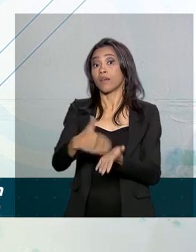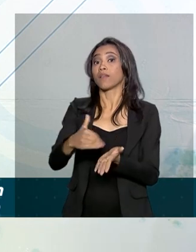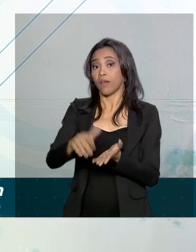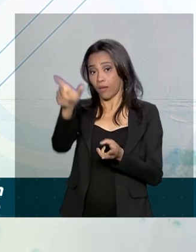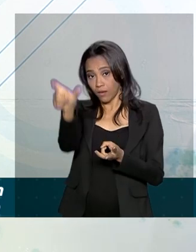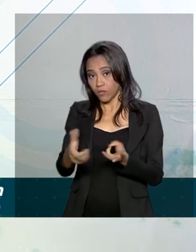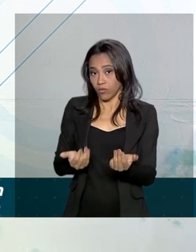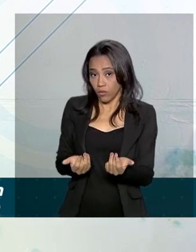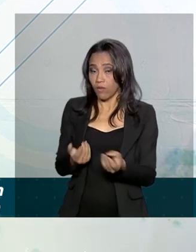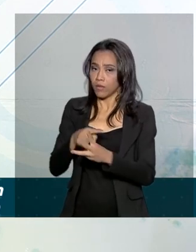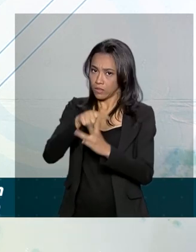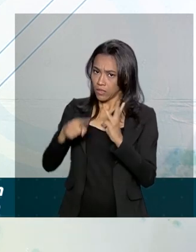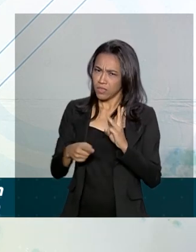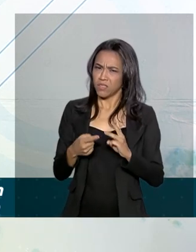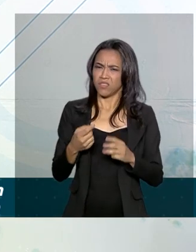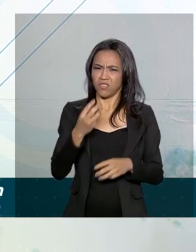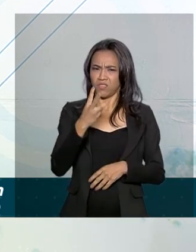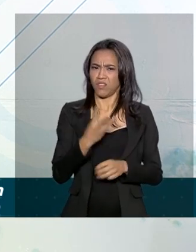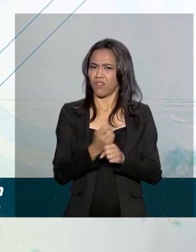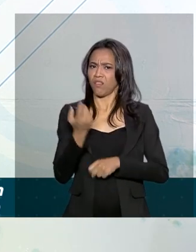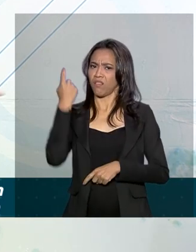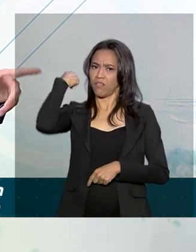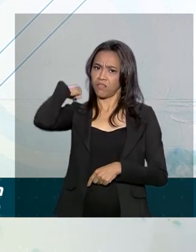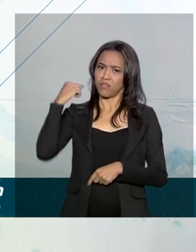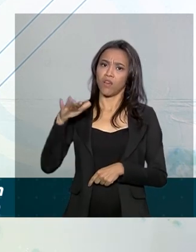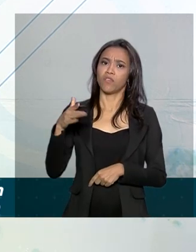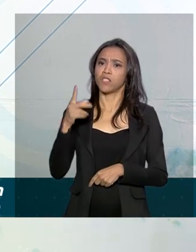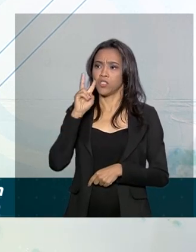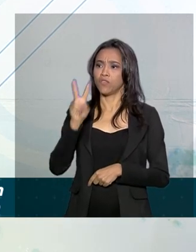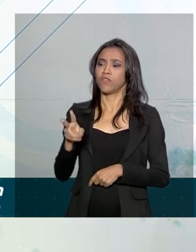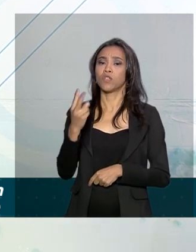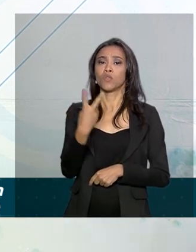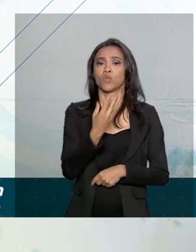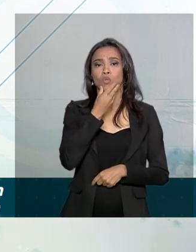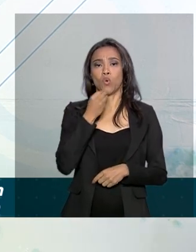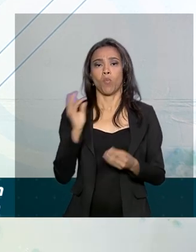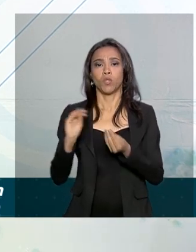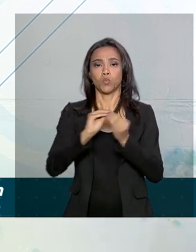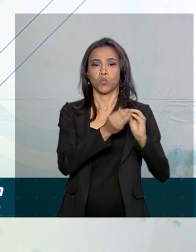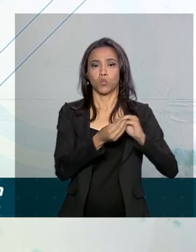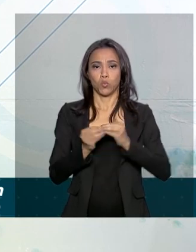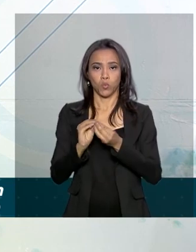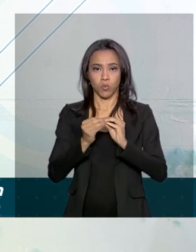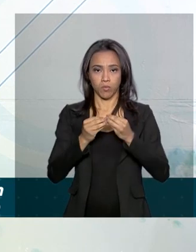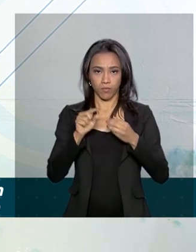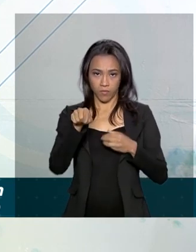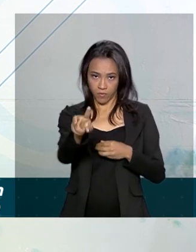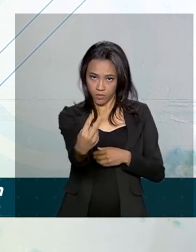como esse, talvez tivéssemos dois homens se beijando aqui na frente,